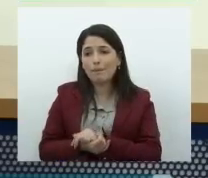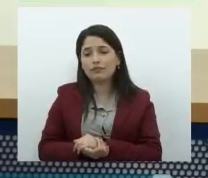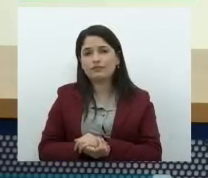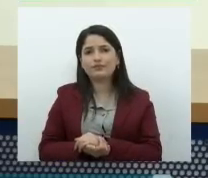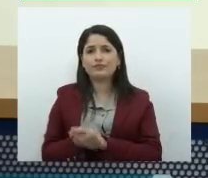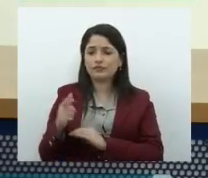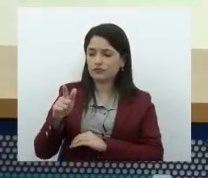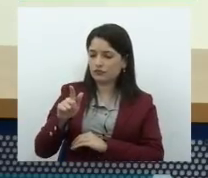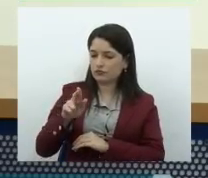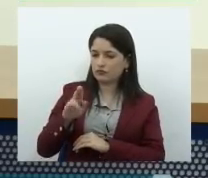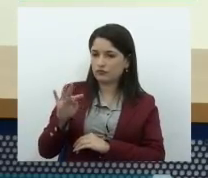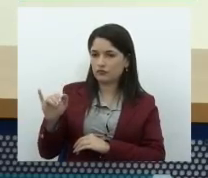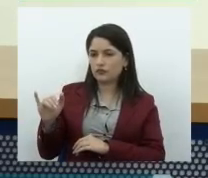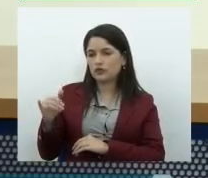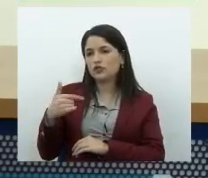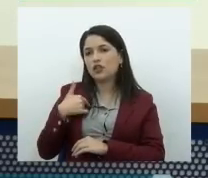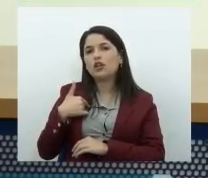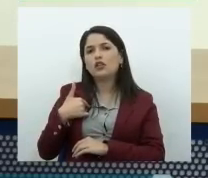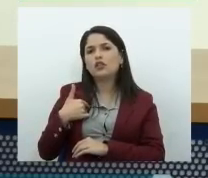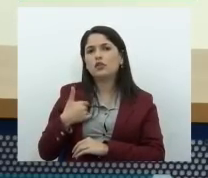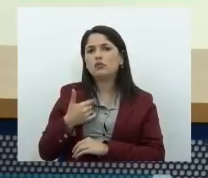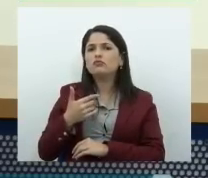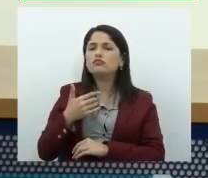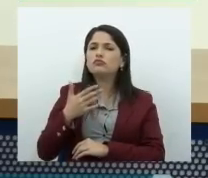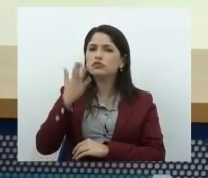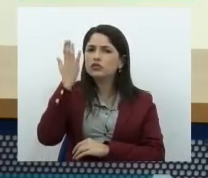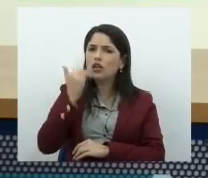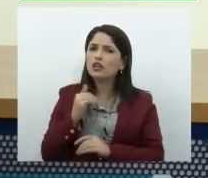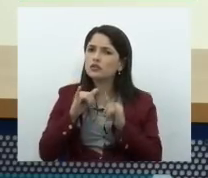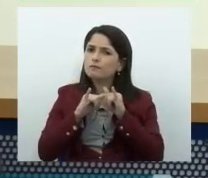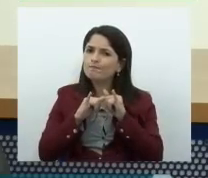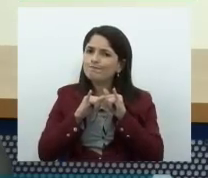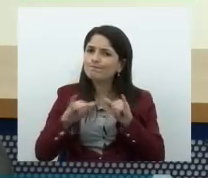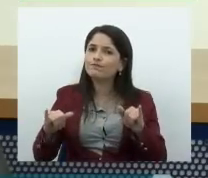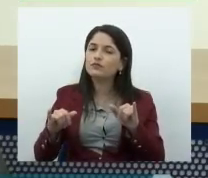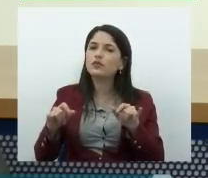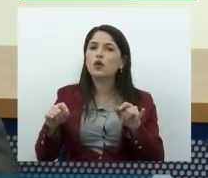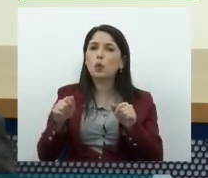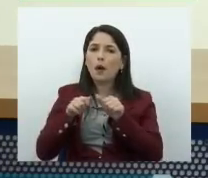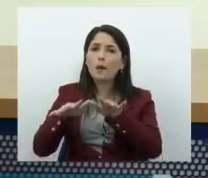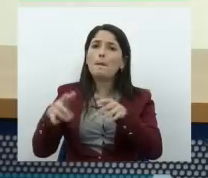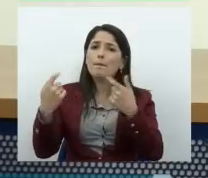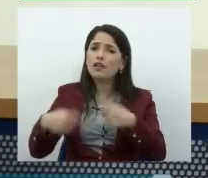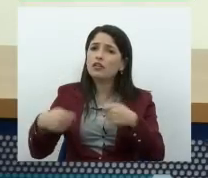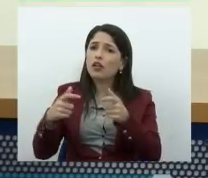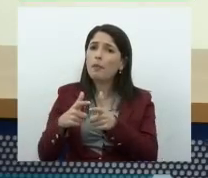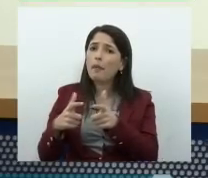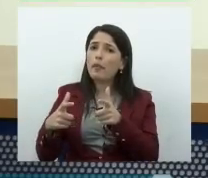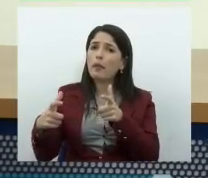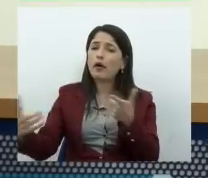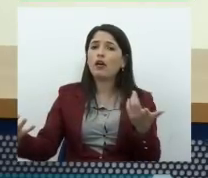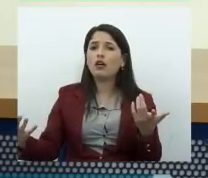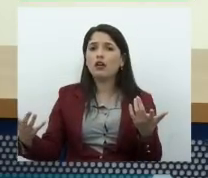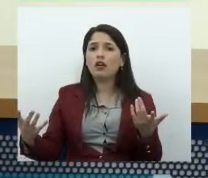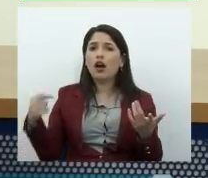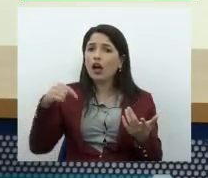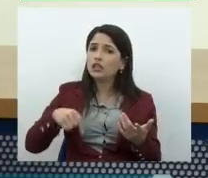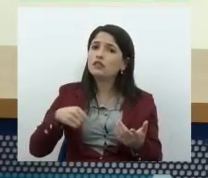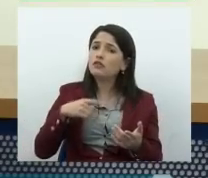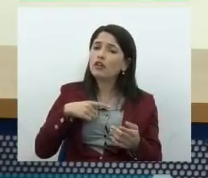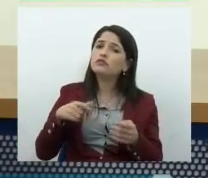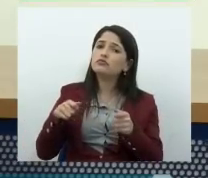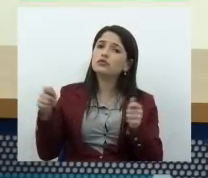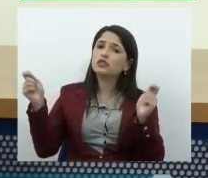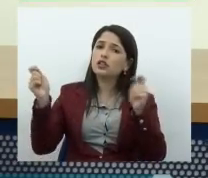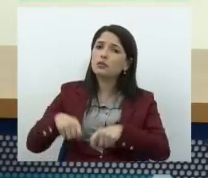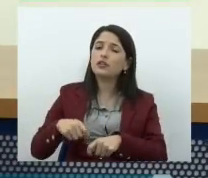candidato Guti, eu também digo que Guarulhos precisa voltar a crescer. Guarulhos é uma potência. Nós temos aí o Aeroporto Internacional de Guarulhos, que